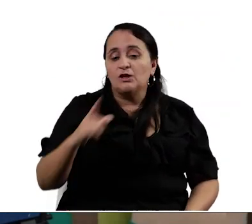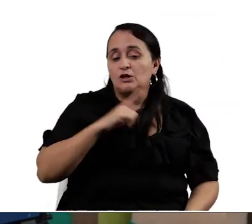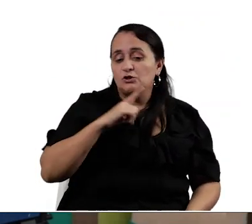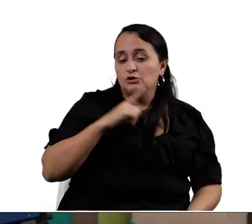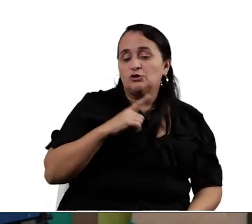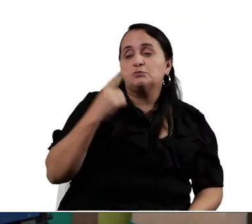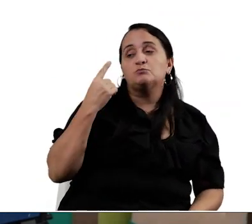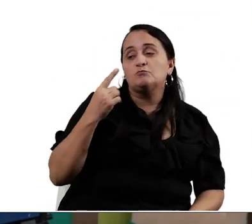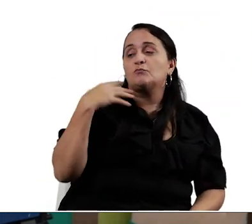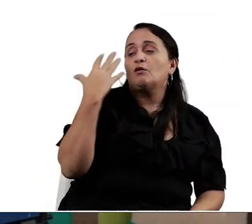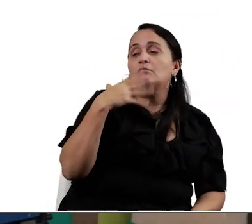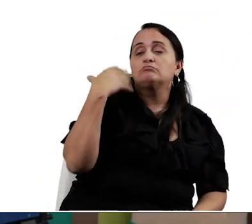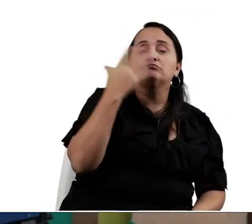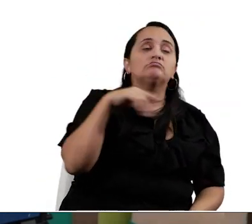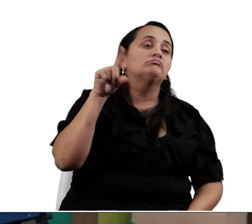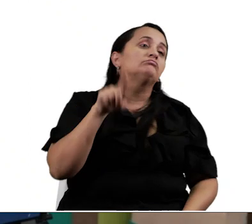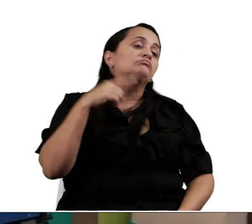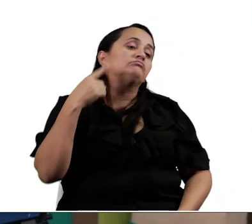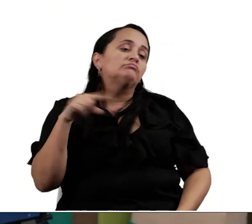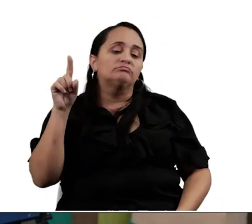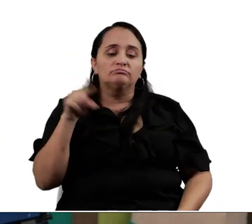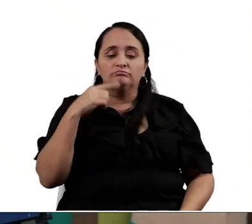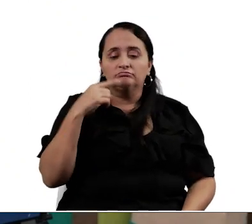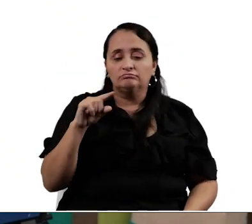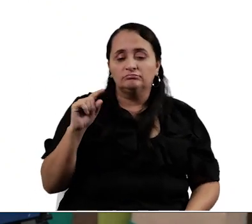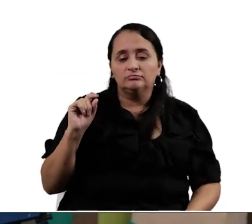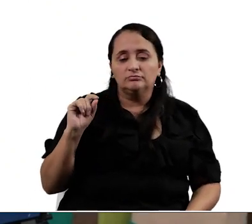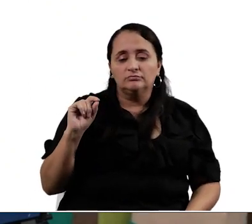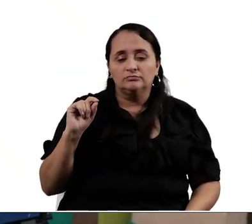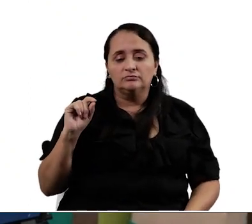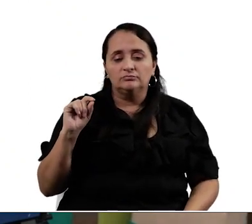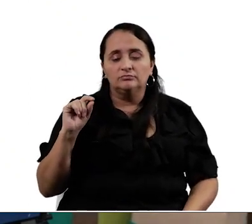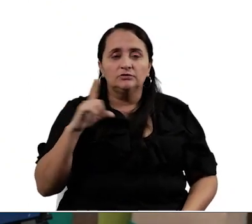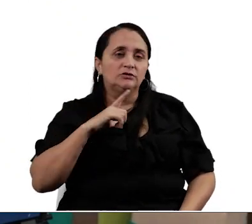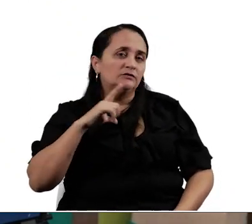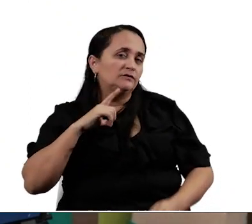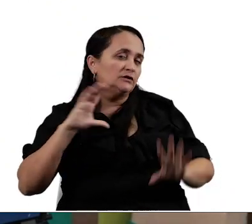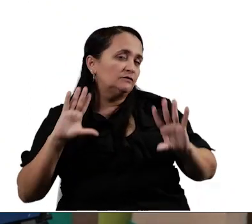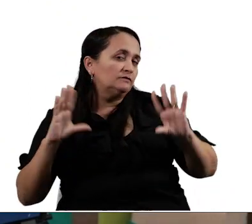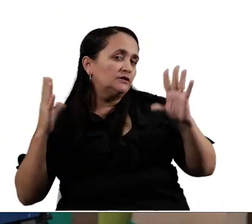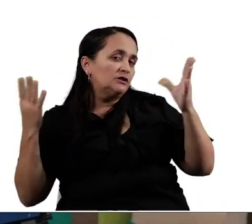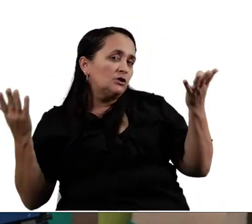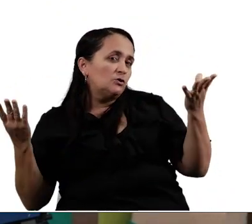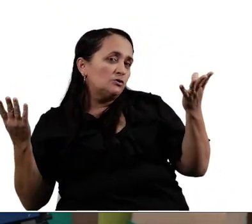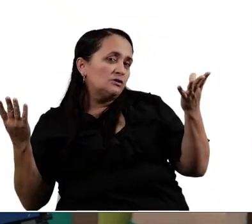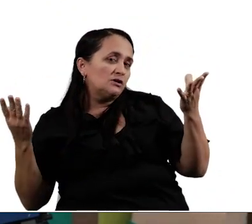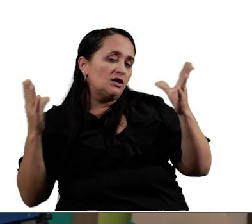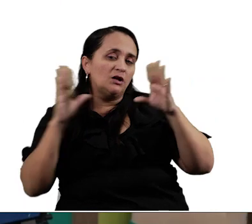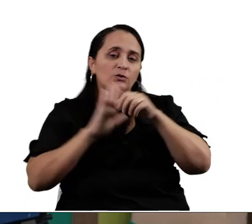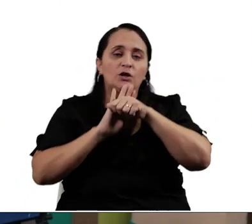e cantarolava, que falava bem assim ainda. Vai haver festa no céu, na noite de